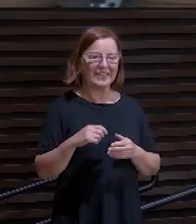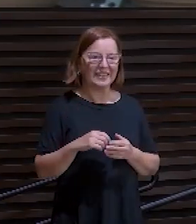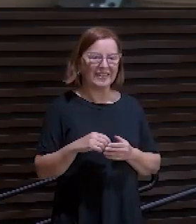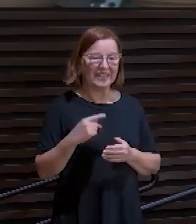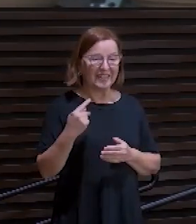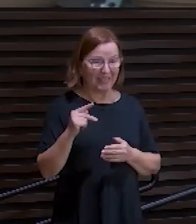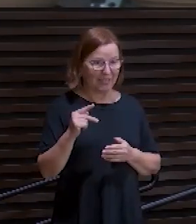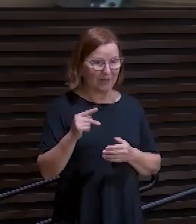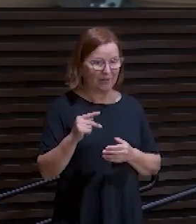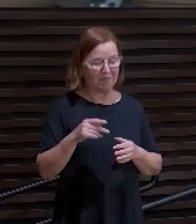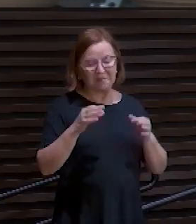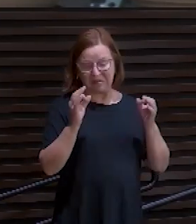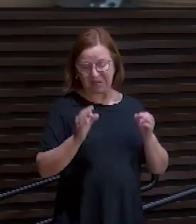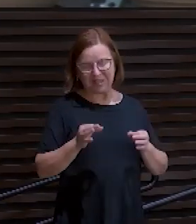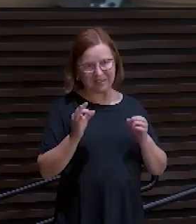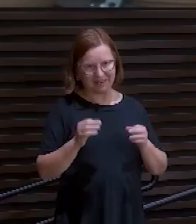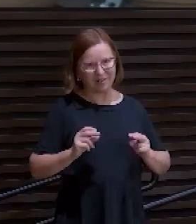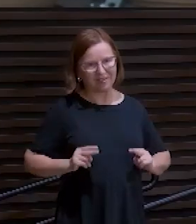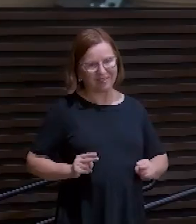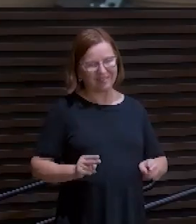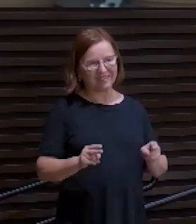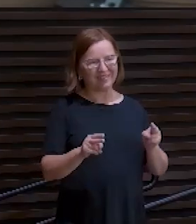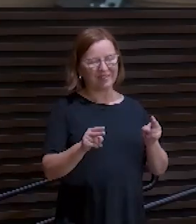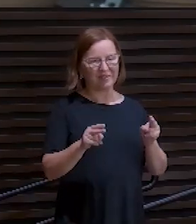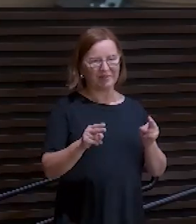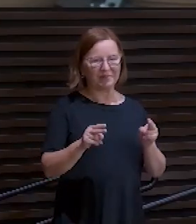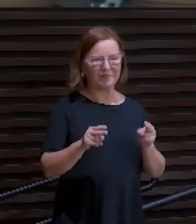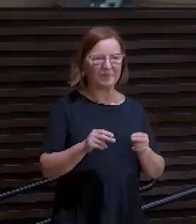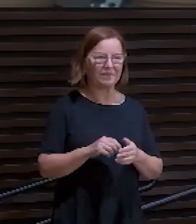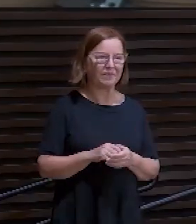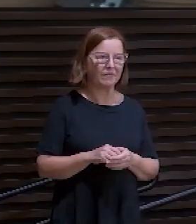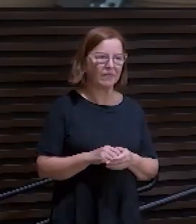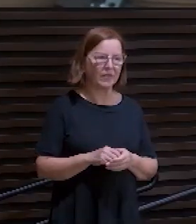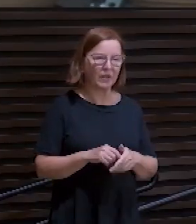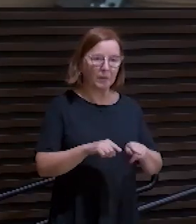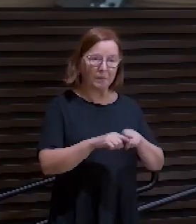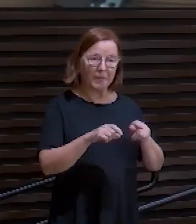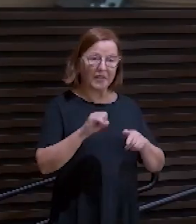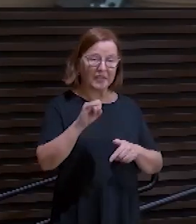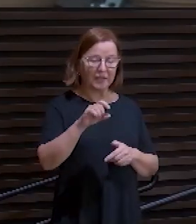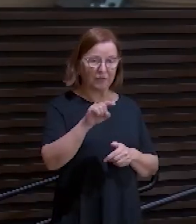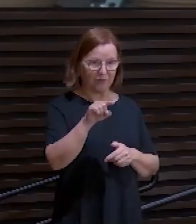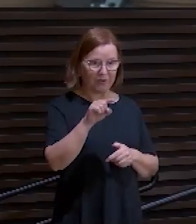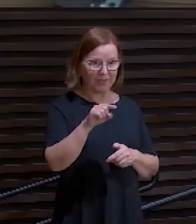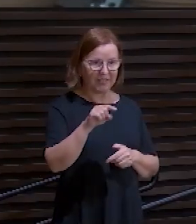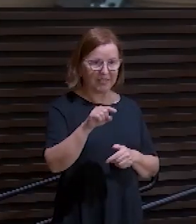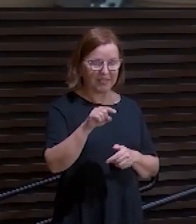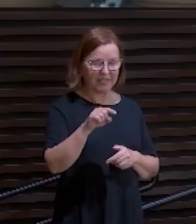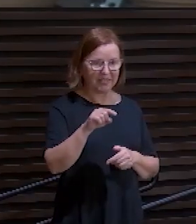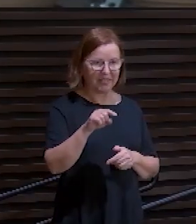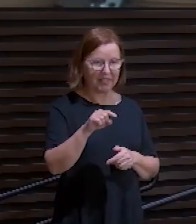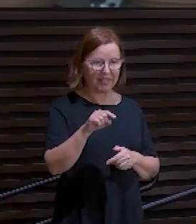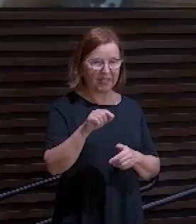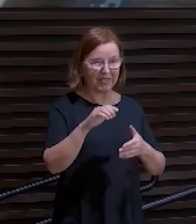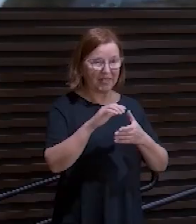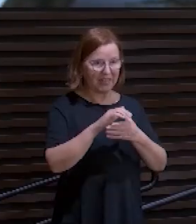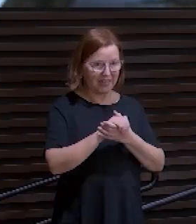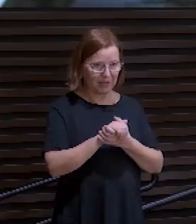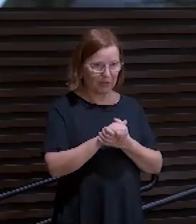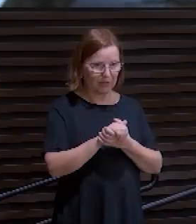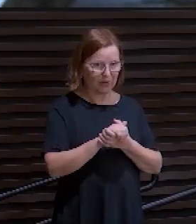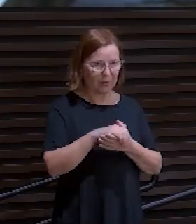frente. Você vai bem. Mas se você forma família para se servir da